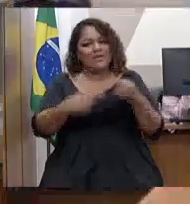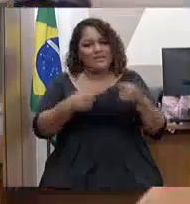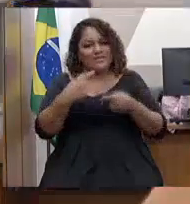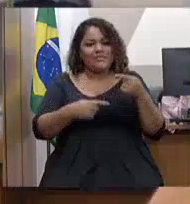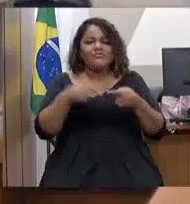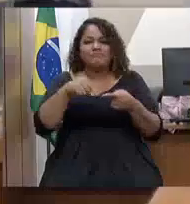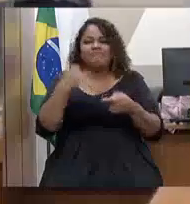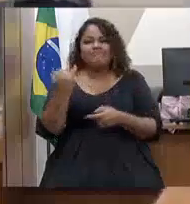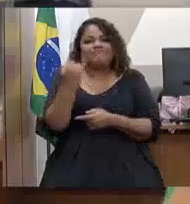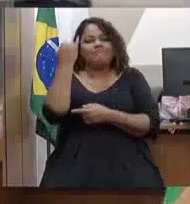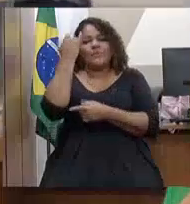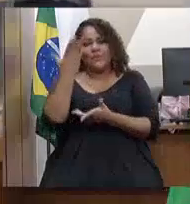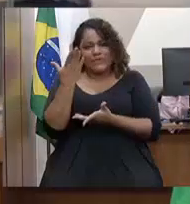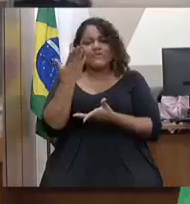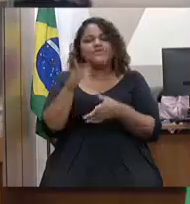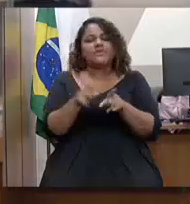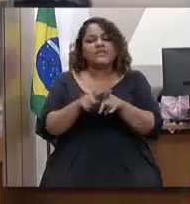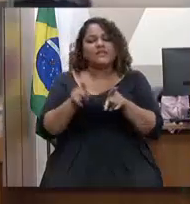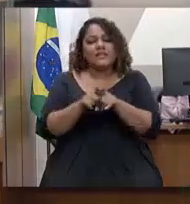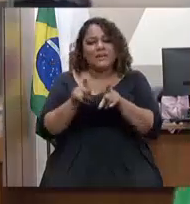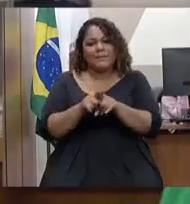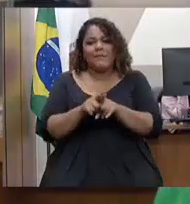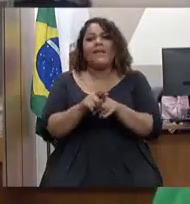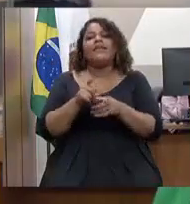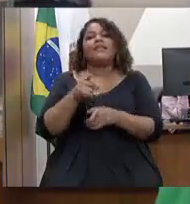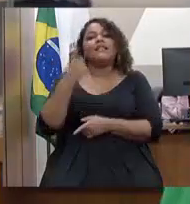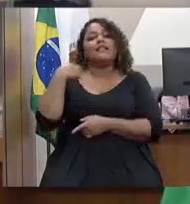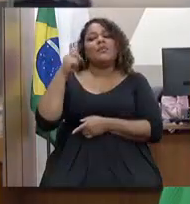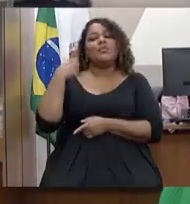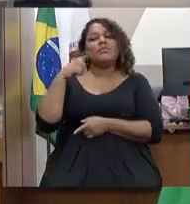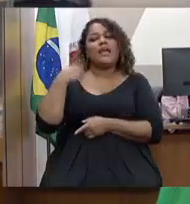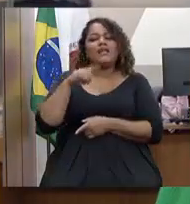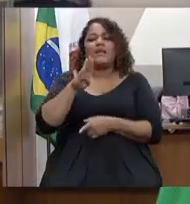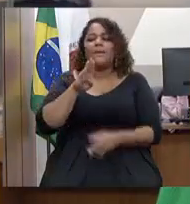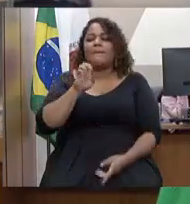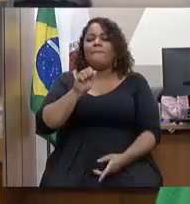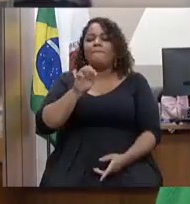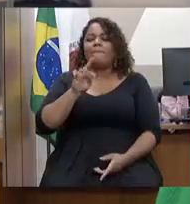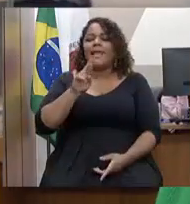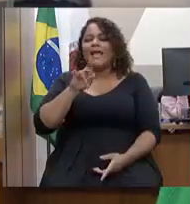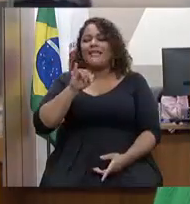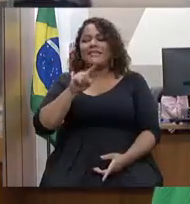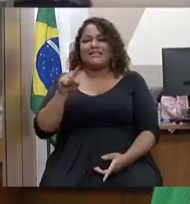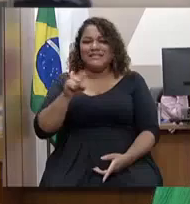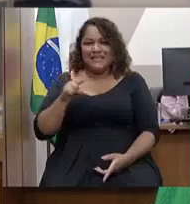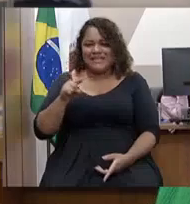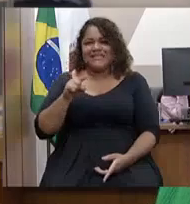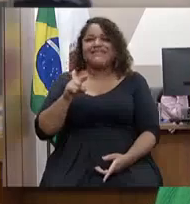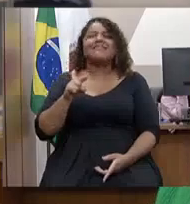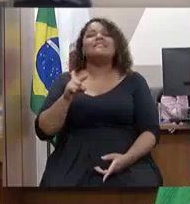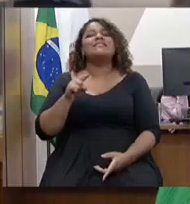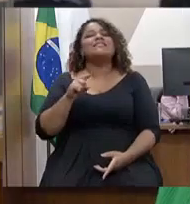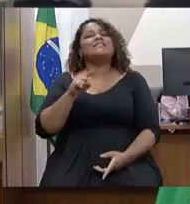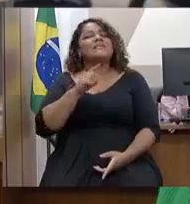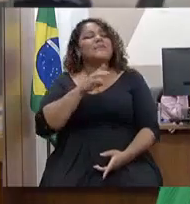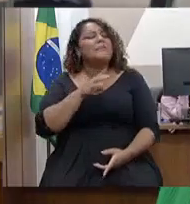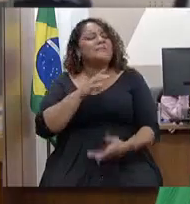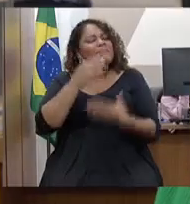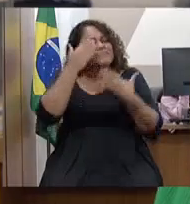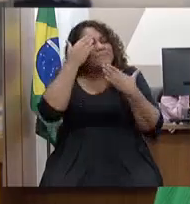trabalhadoras deputada Beatriz Cerqueira muito formal isso né bia meus